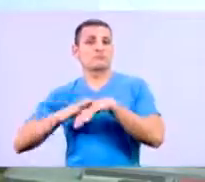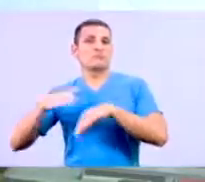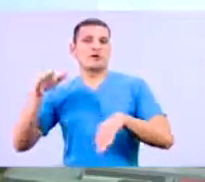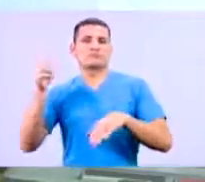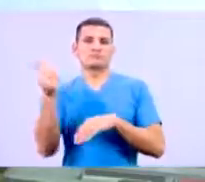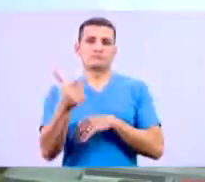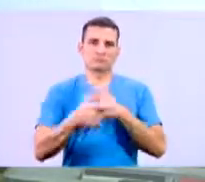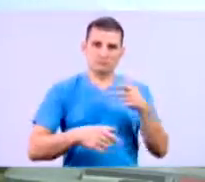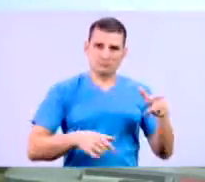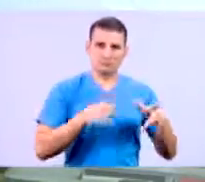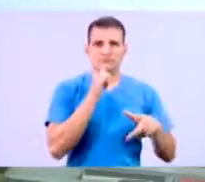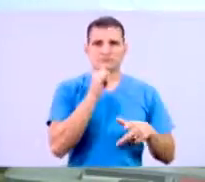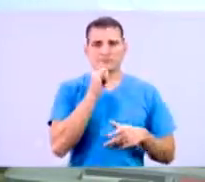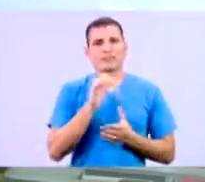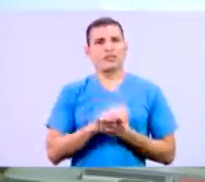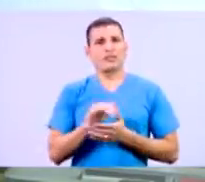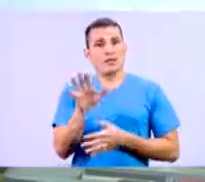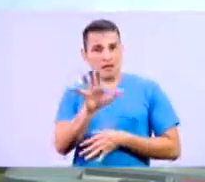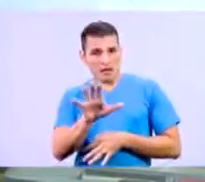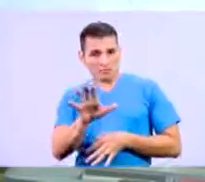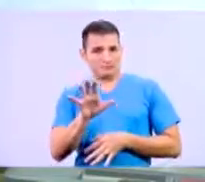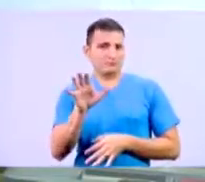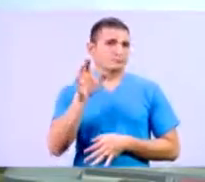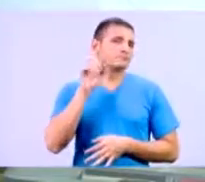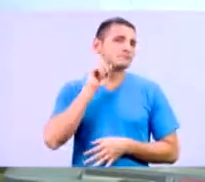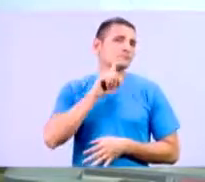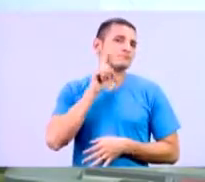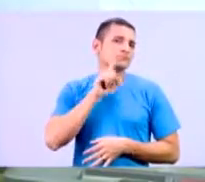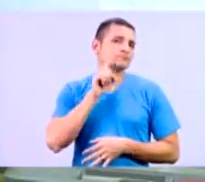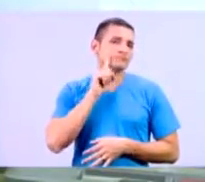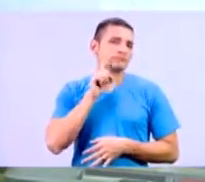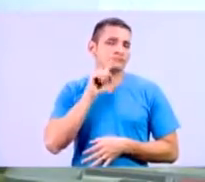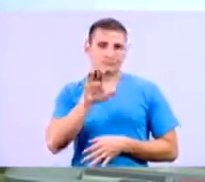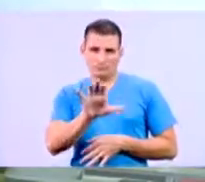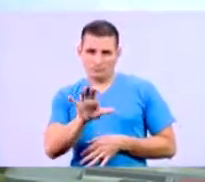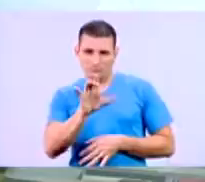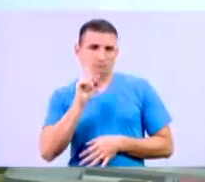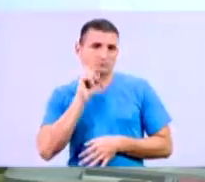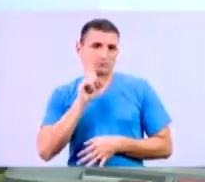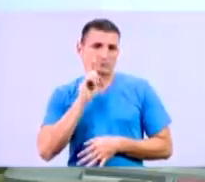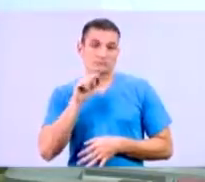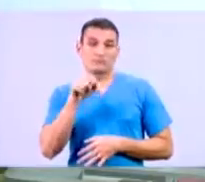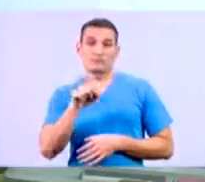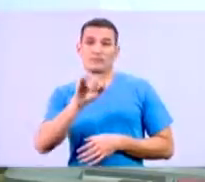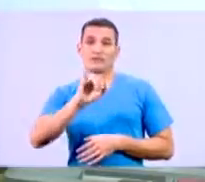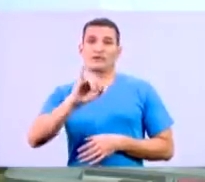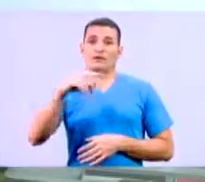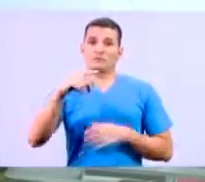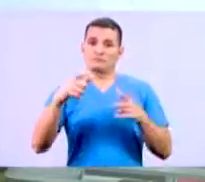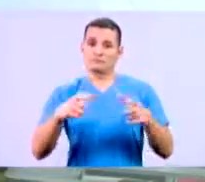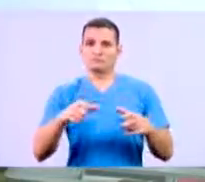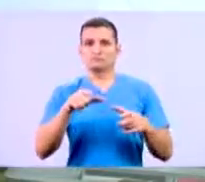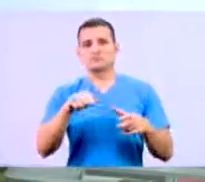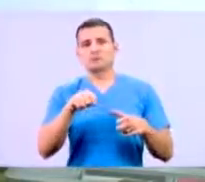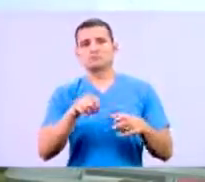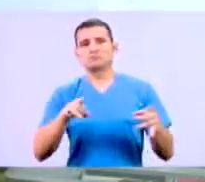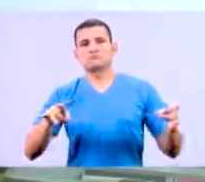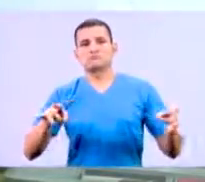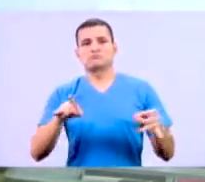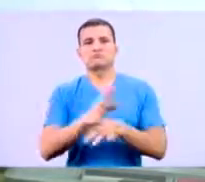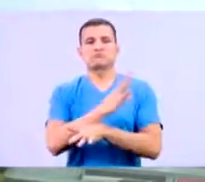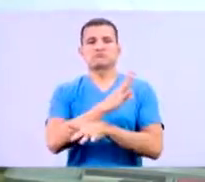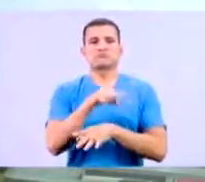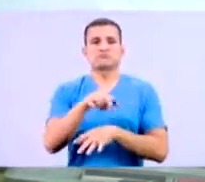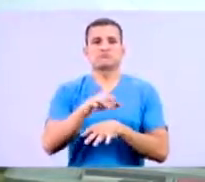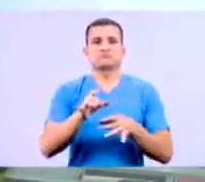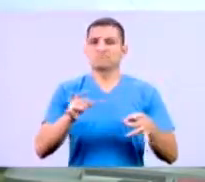na região dos Estados Unidos, da América do Norte, né, o endereçamento IP já se esgotou, estão